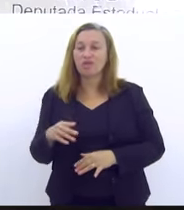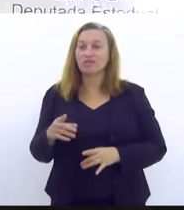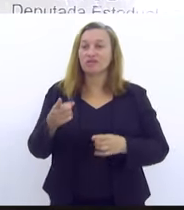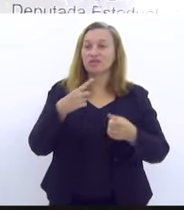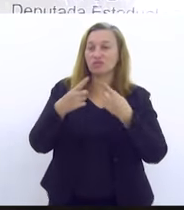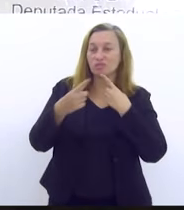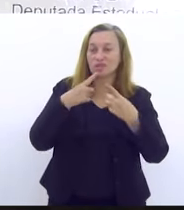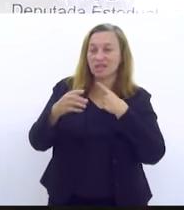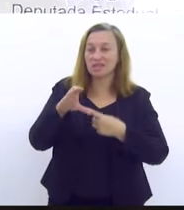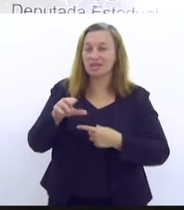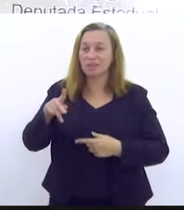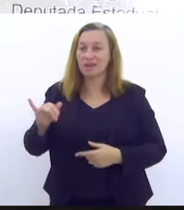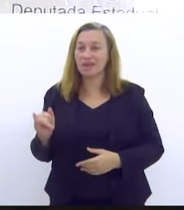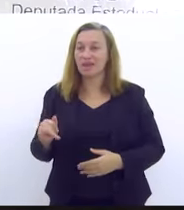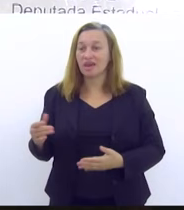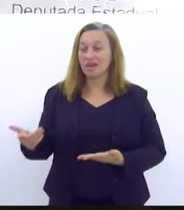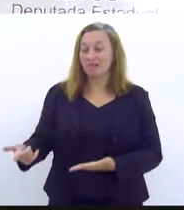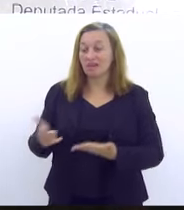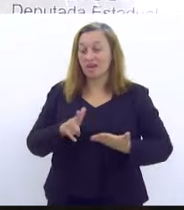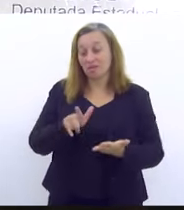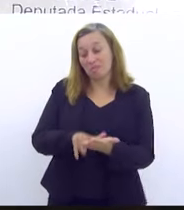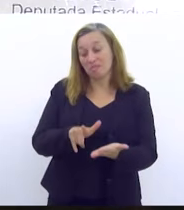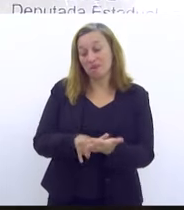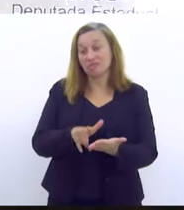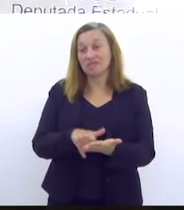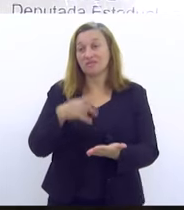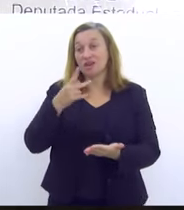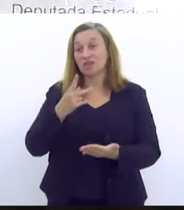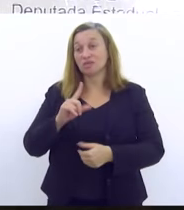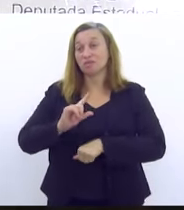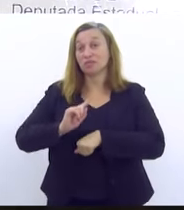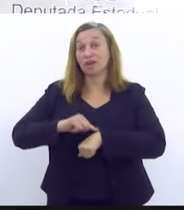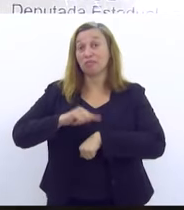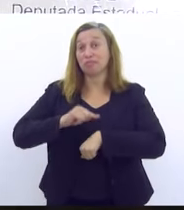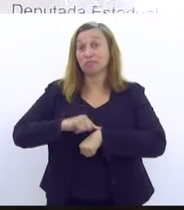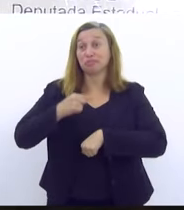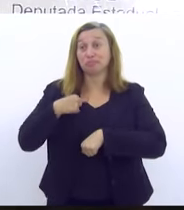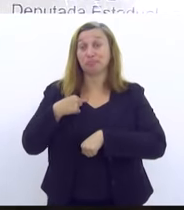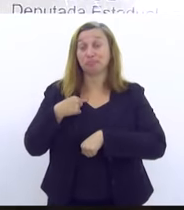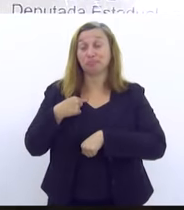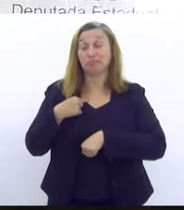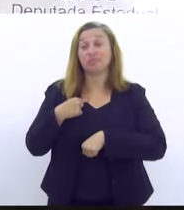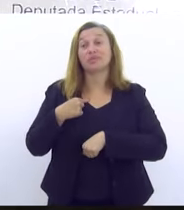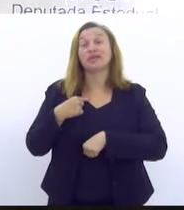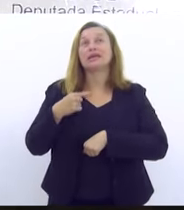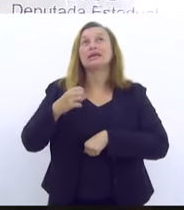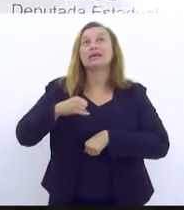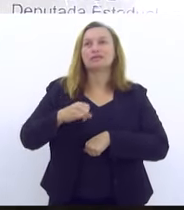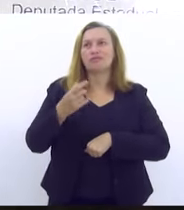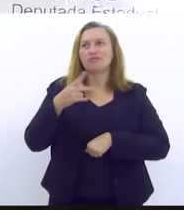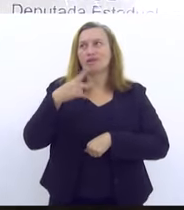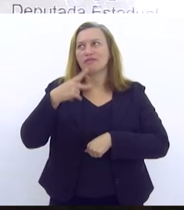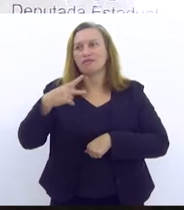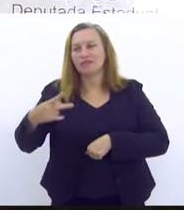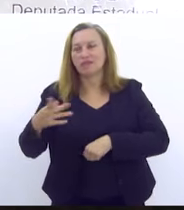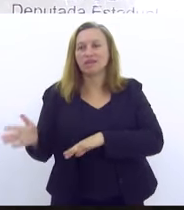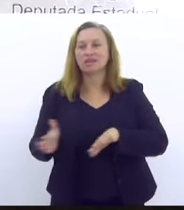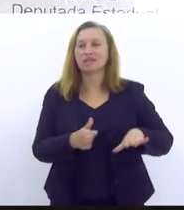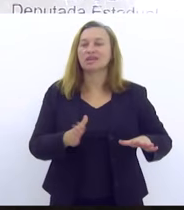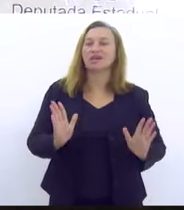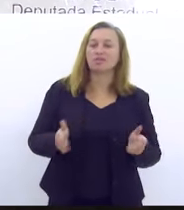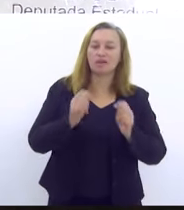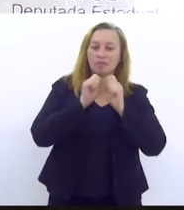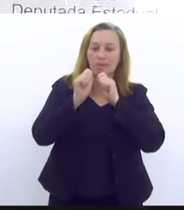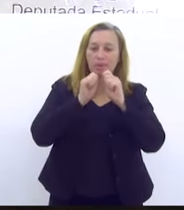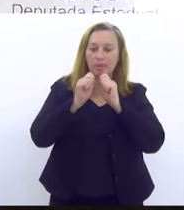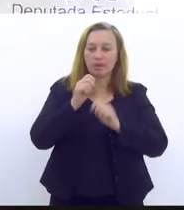daqui a pouco, vem elas... com um papelzinho, o papelzinho é preciso, senão a gente fala. É, passa a palavra